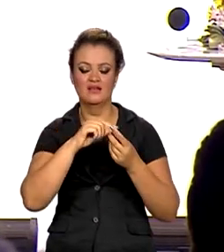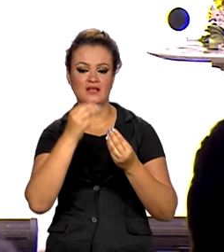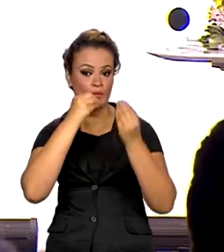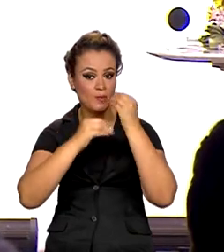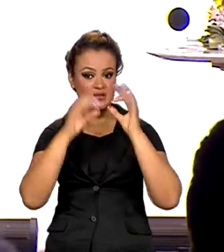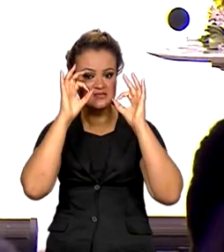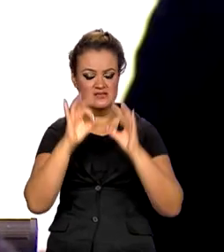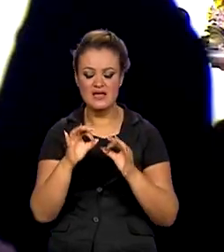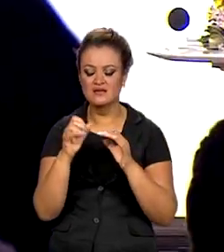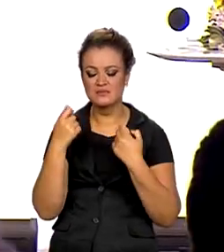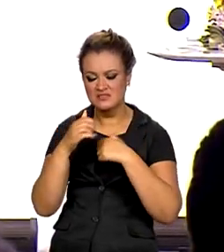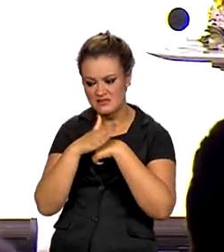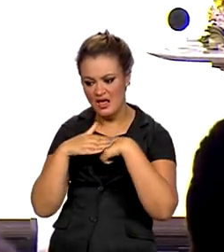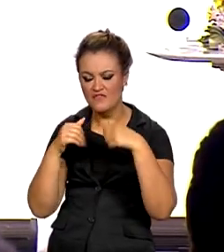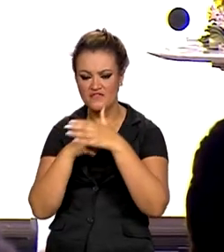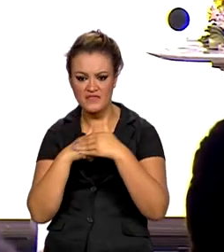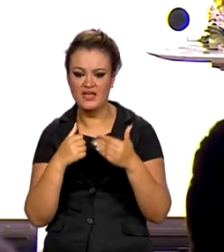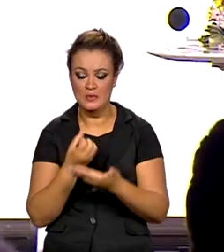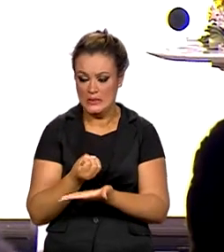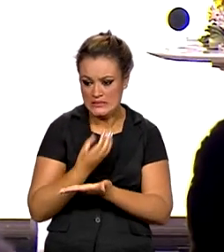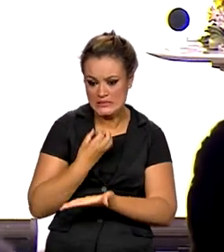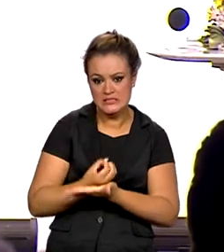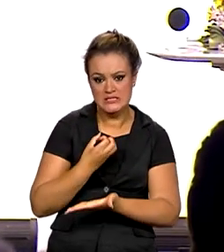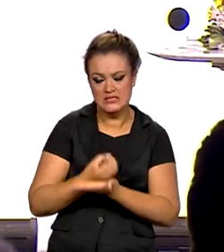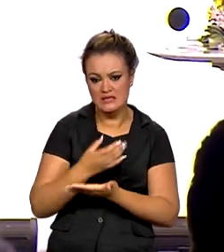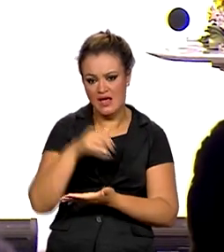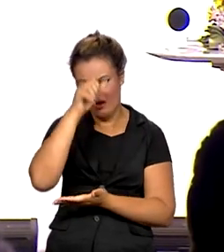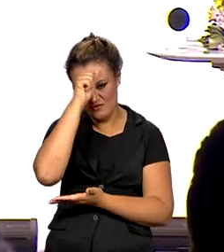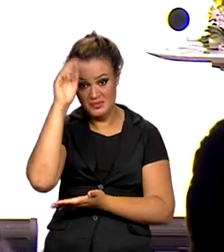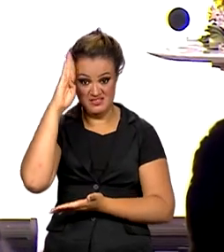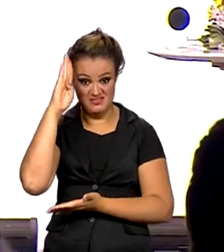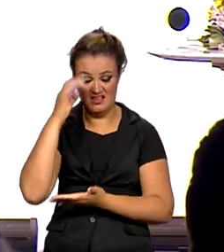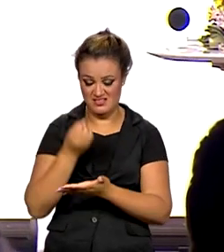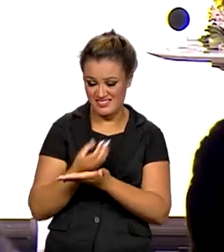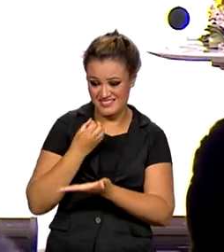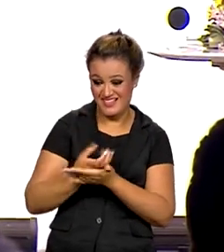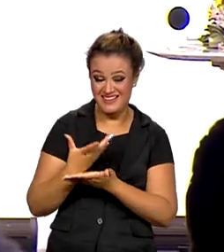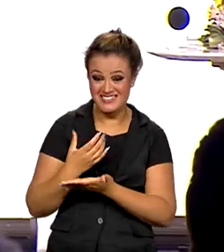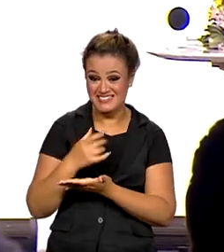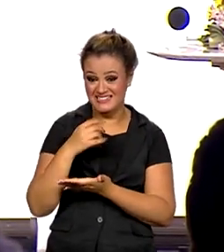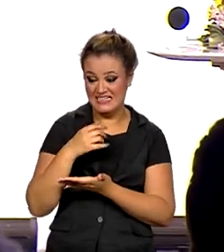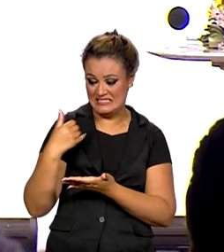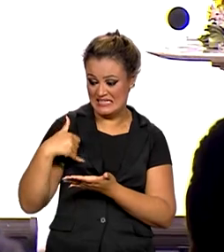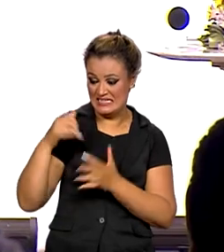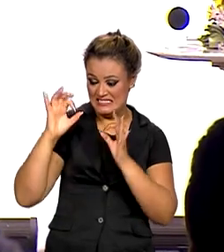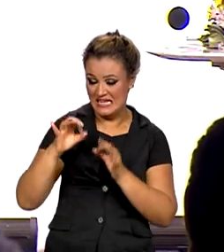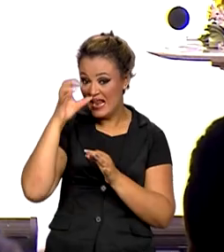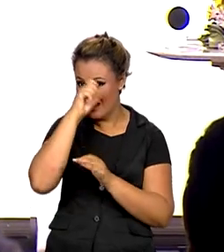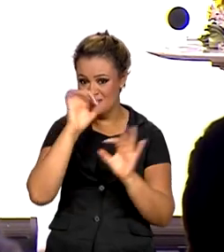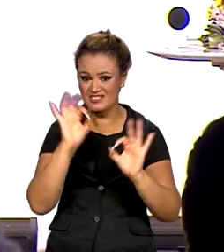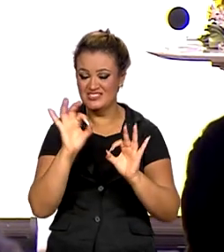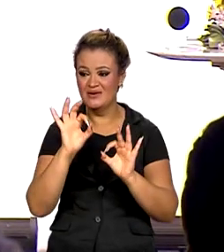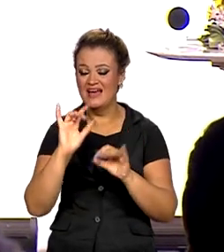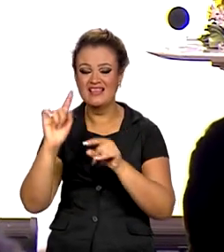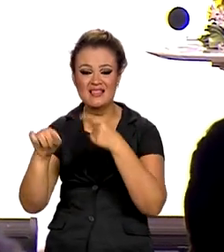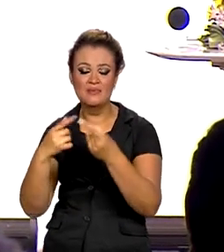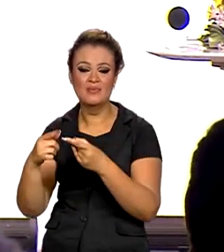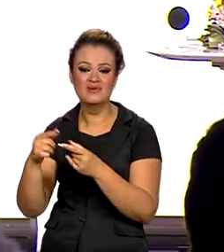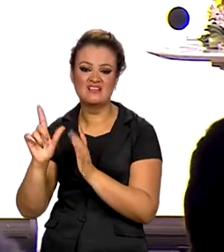carinho. Alfabetizar, quando a criança não se alfabetiza na idade certa, há uma distorção de idade